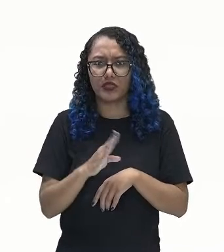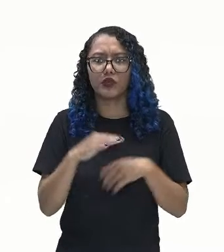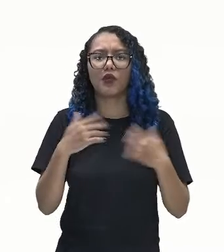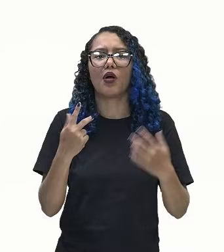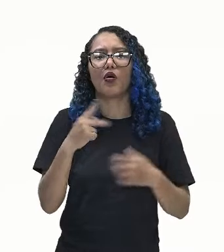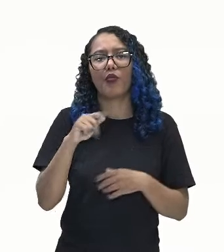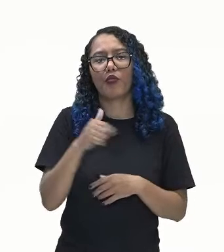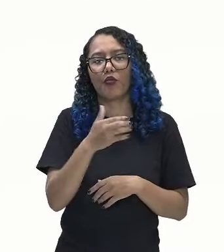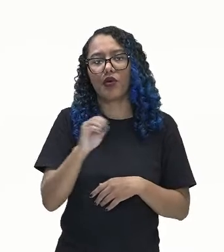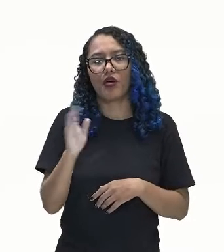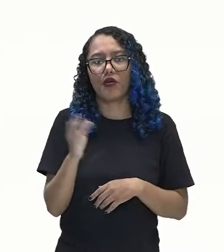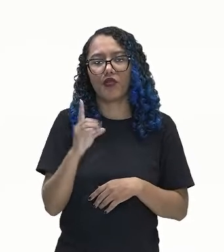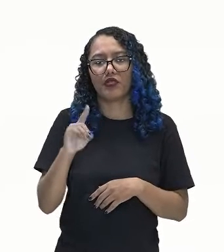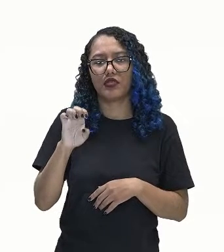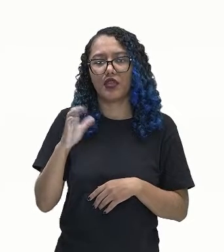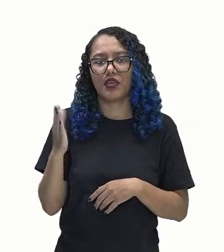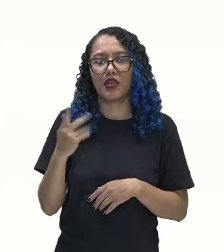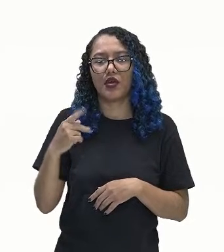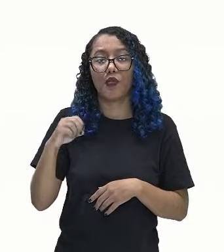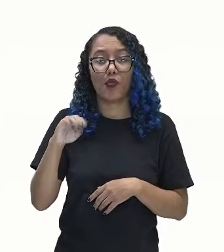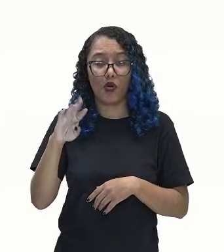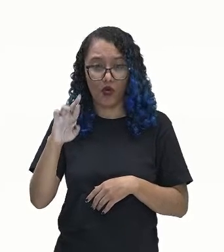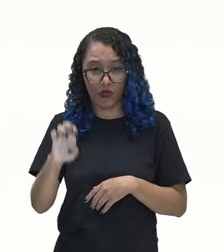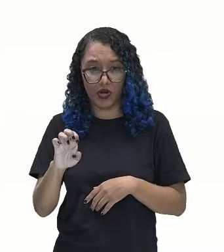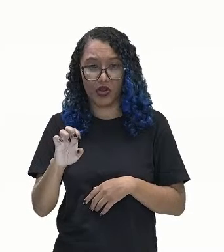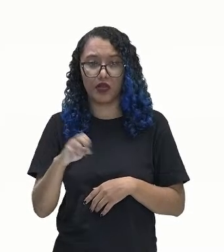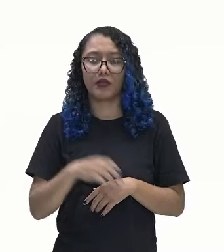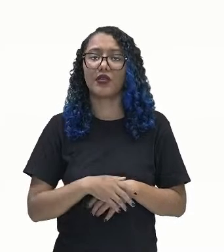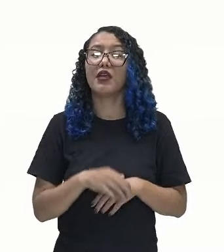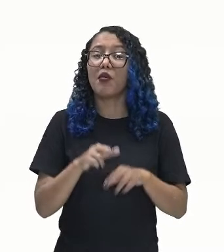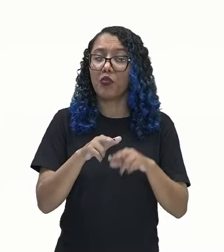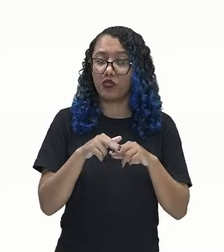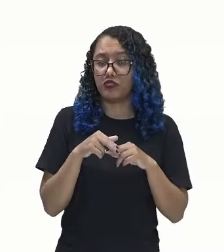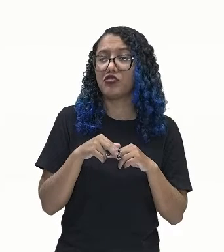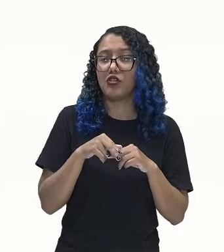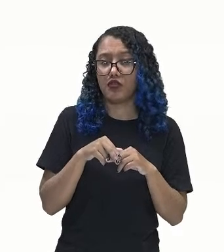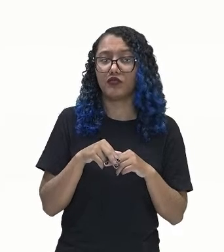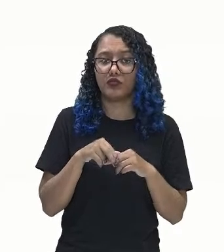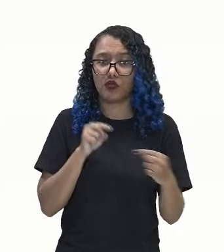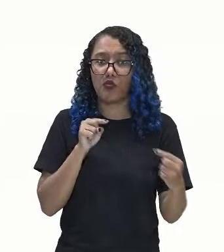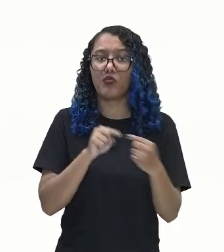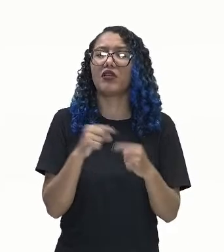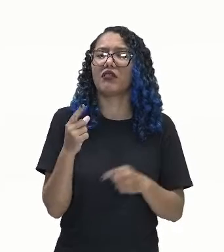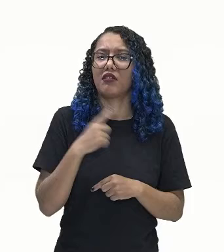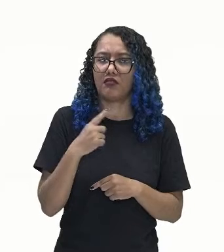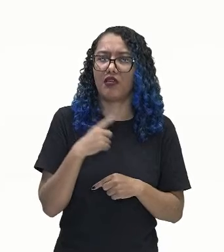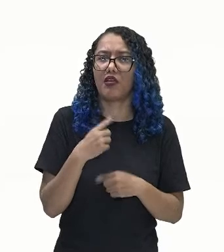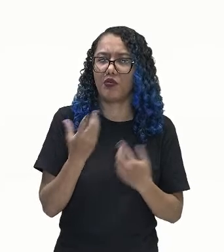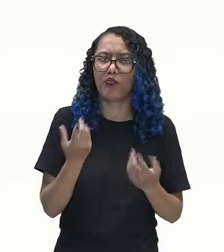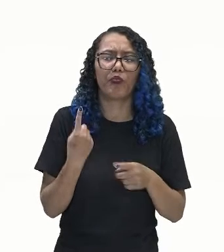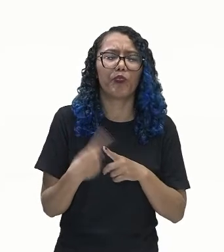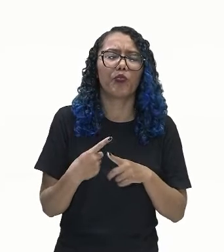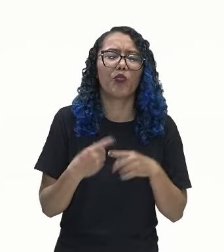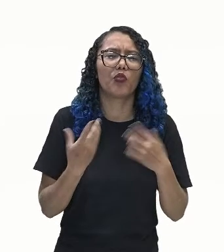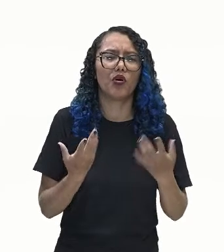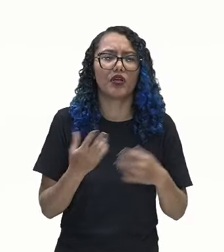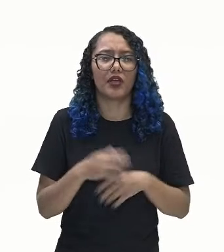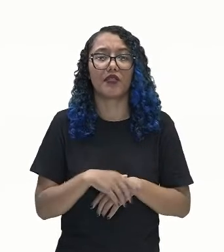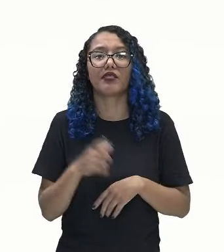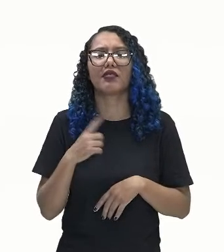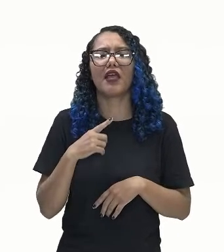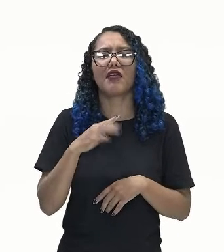motivos óbvios. Vamos continuar? Próximo, né? Rica em fécula,